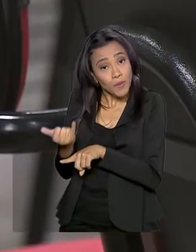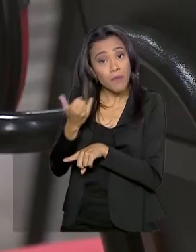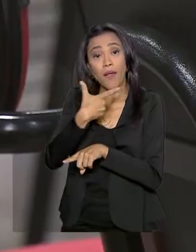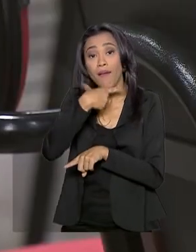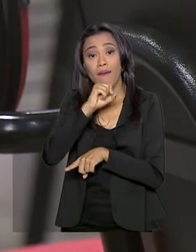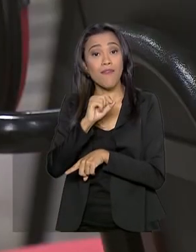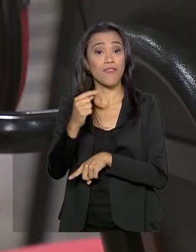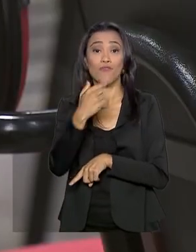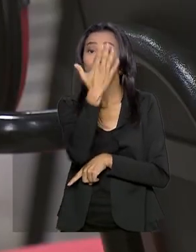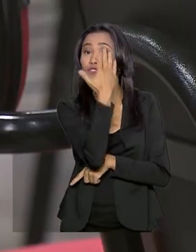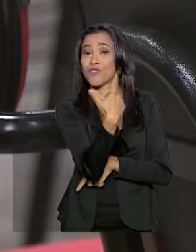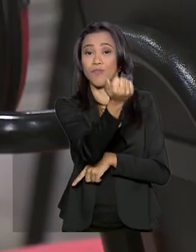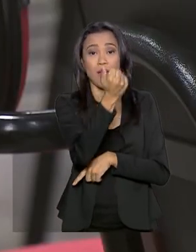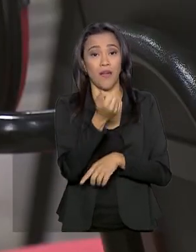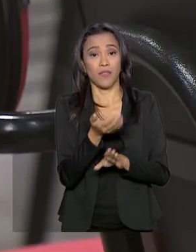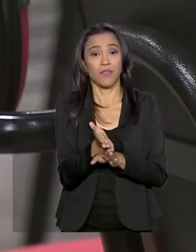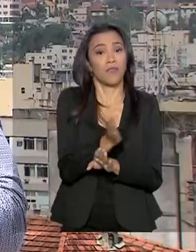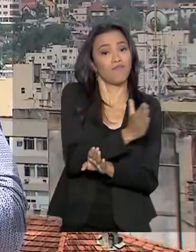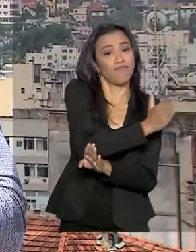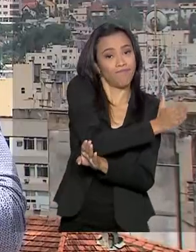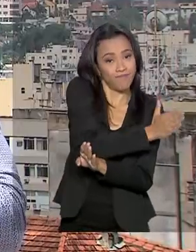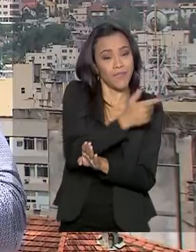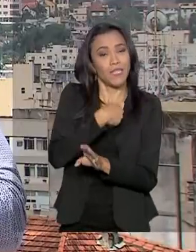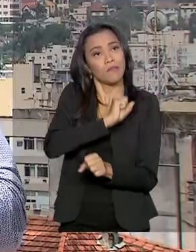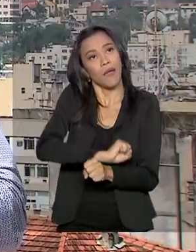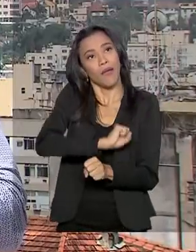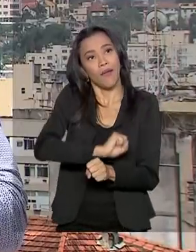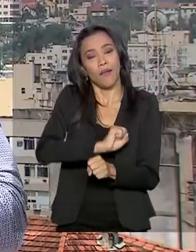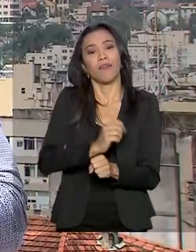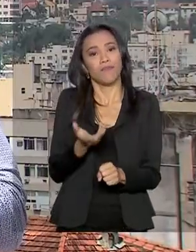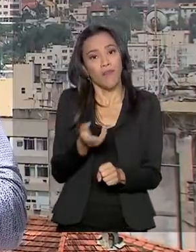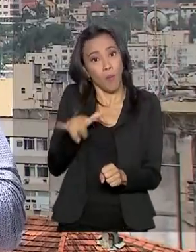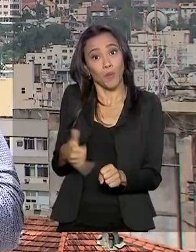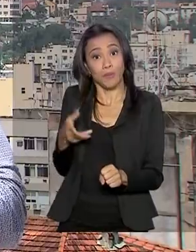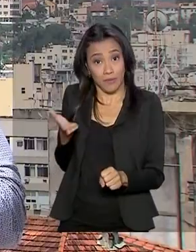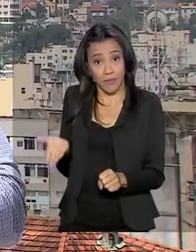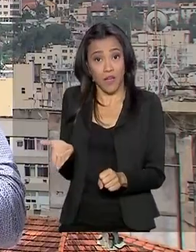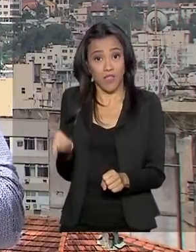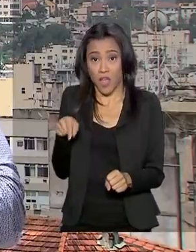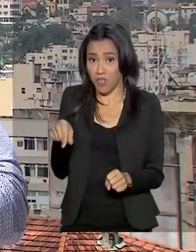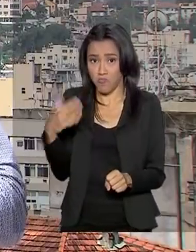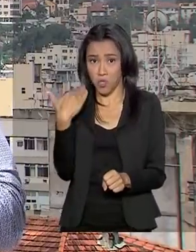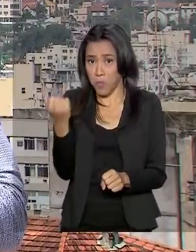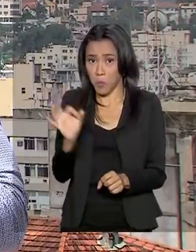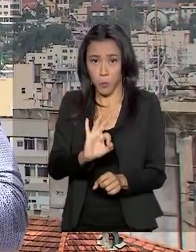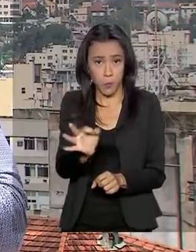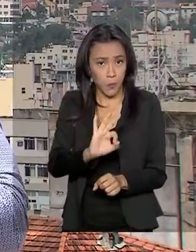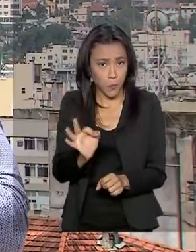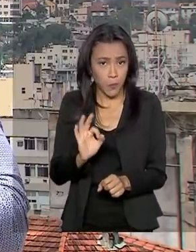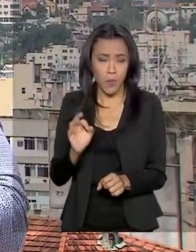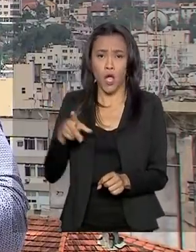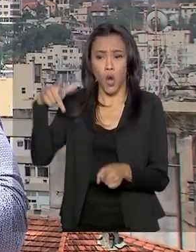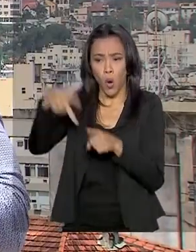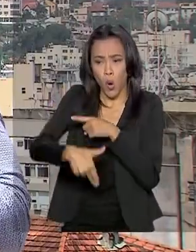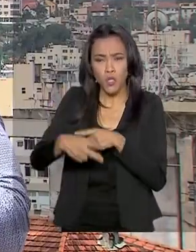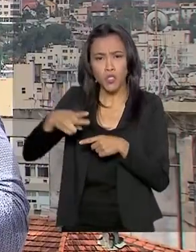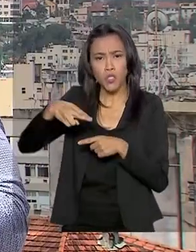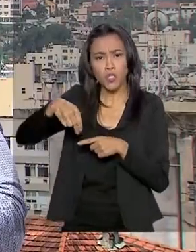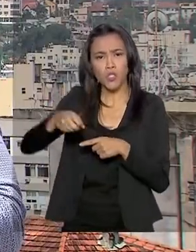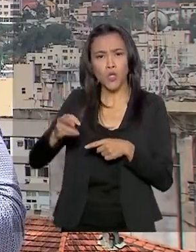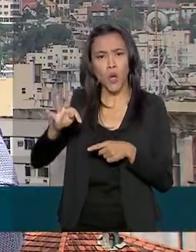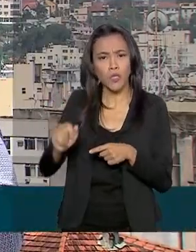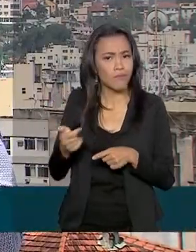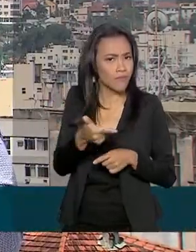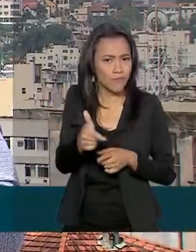quem não foi contemplado nas outras chamadas e aguarda da lista de espera nesta fase não tem chamada nem nota de corte de área